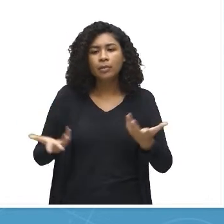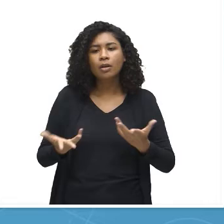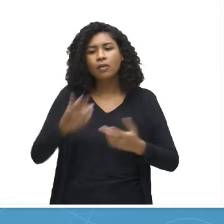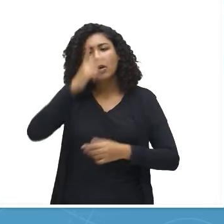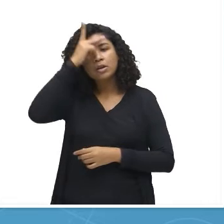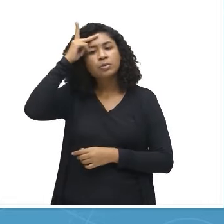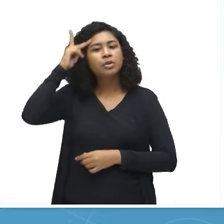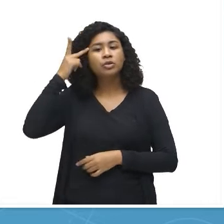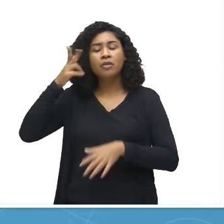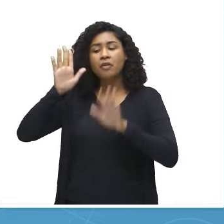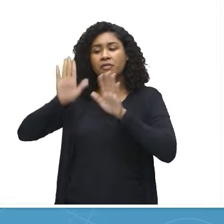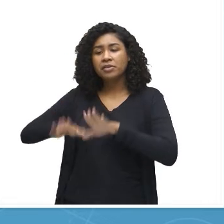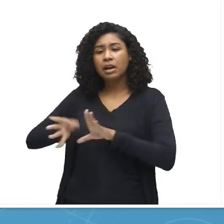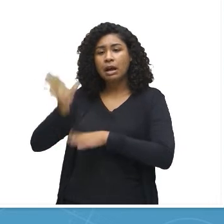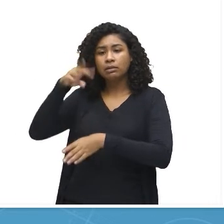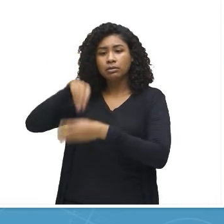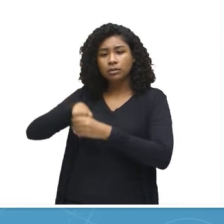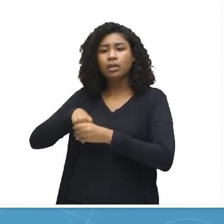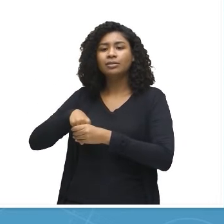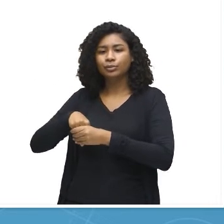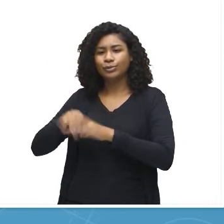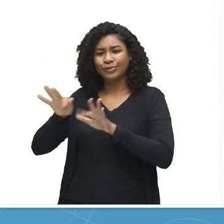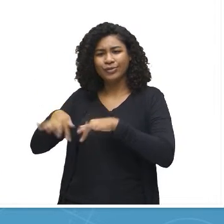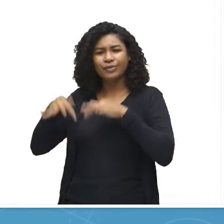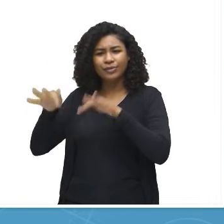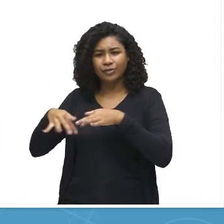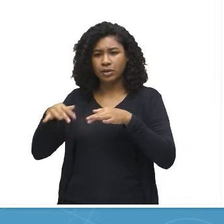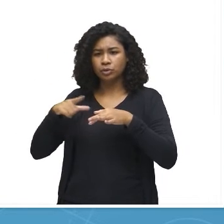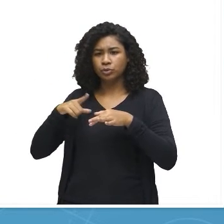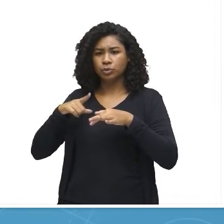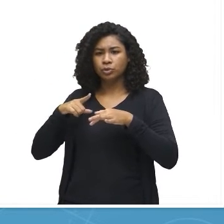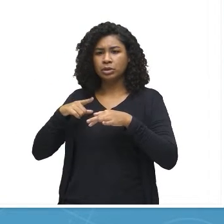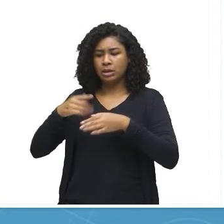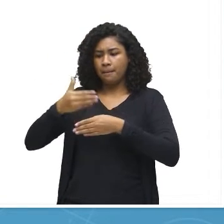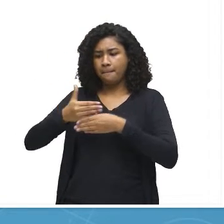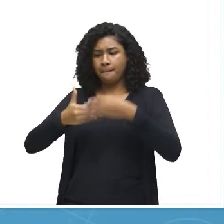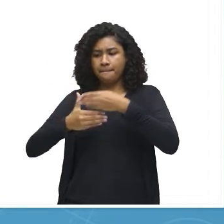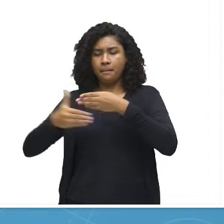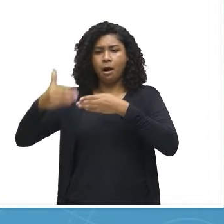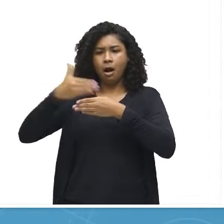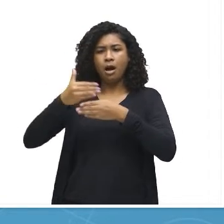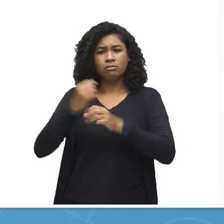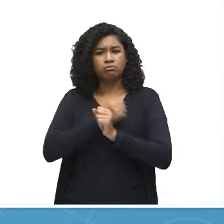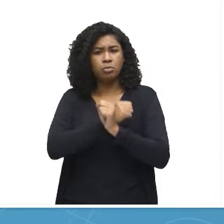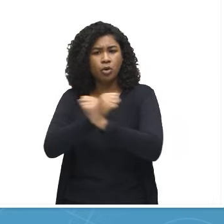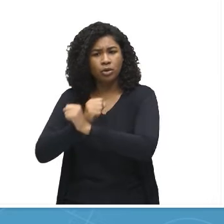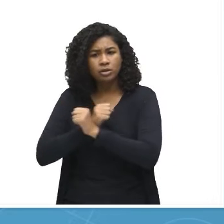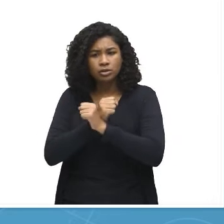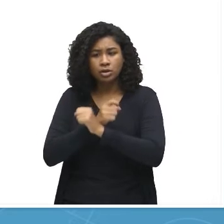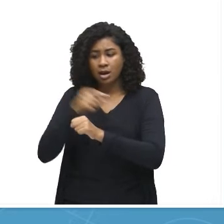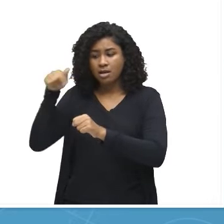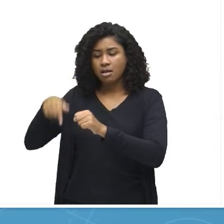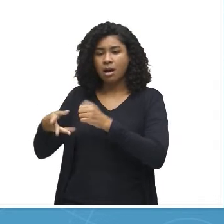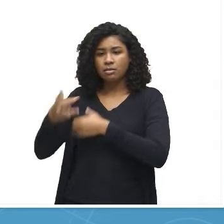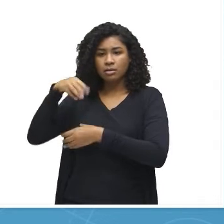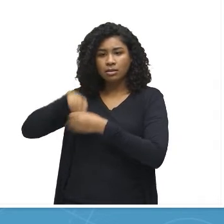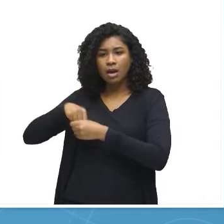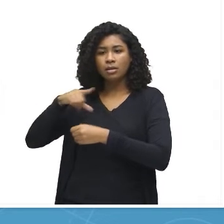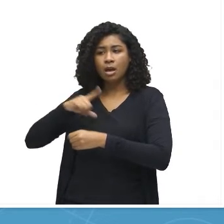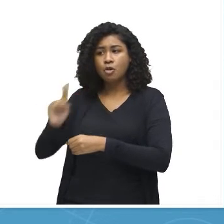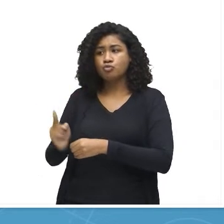pessoas fiquem ali dentro daqueles espaços, né? E dentro desse espaço, quem mandava era o senhor feudal. Então a gente tem aí